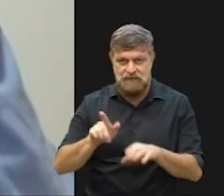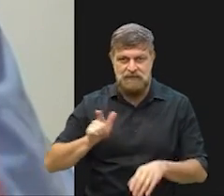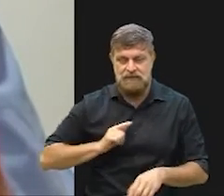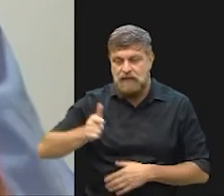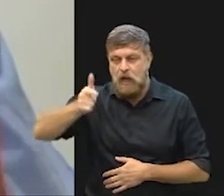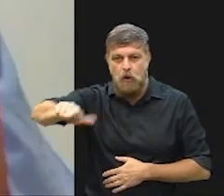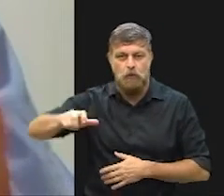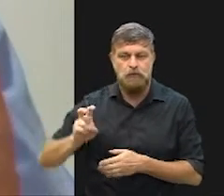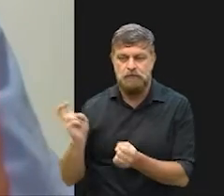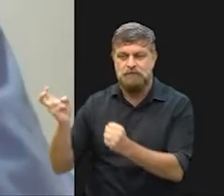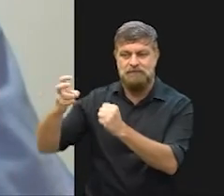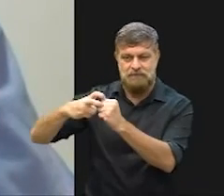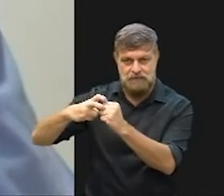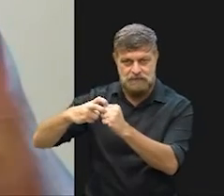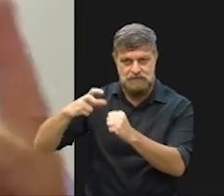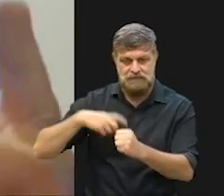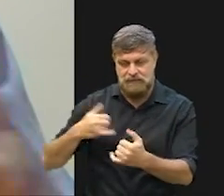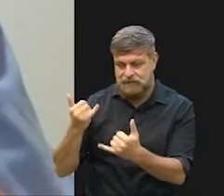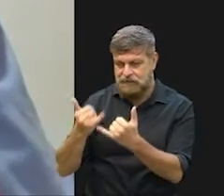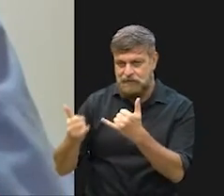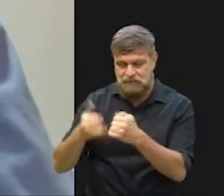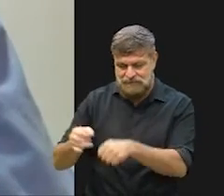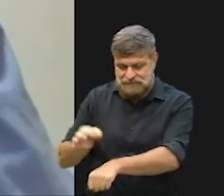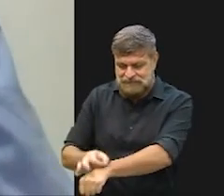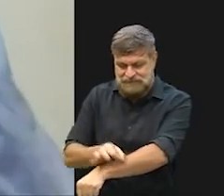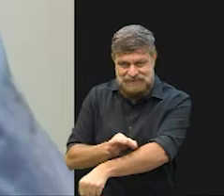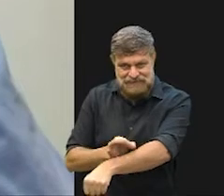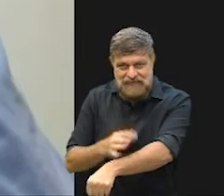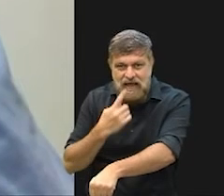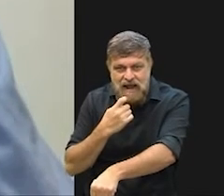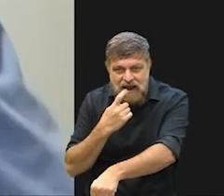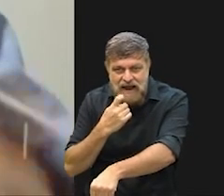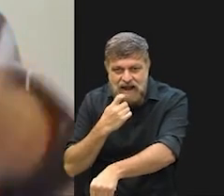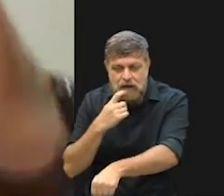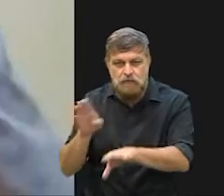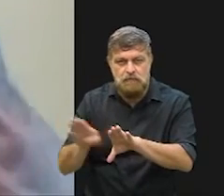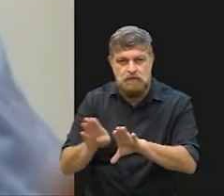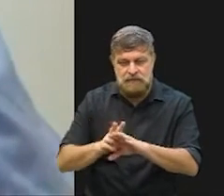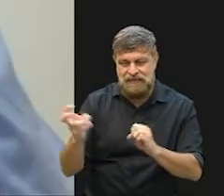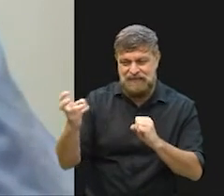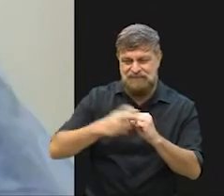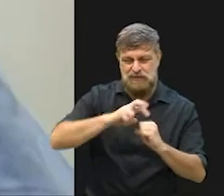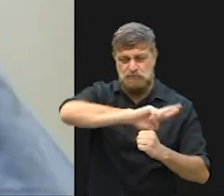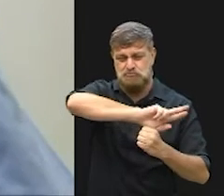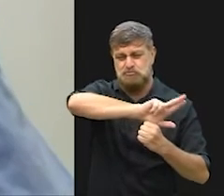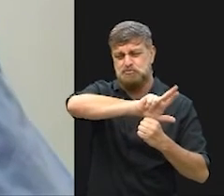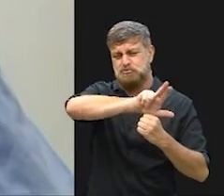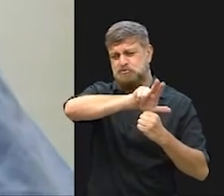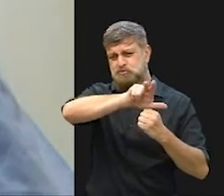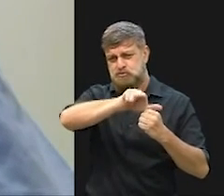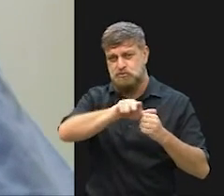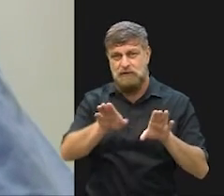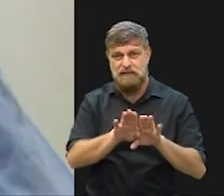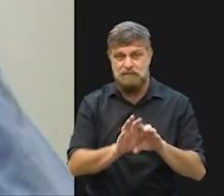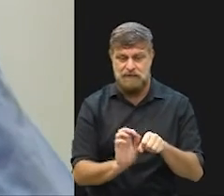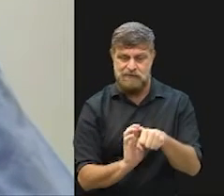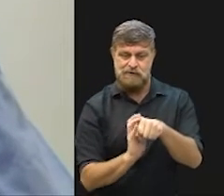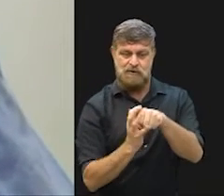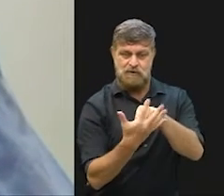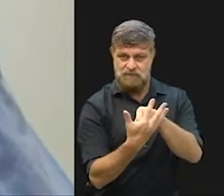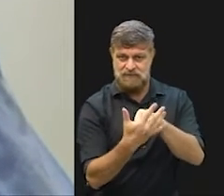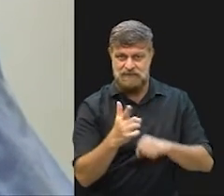Hendra Nipah, que é um parente do sarampo. A gente tem outros, o coronavírus. Então, teve